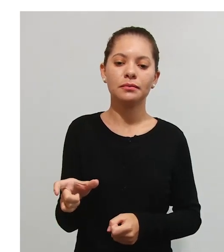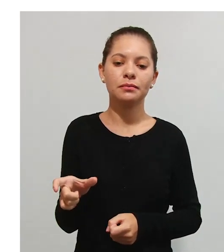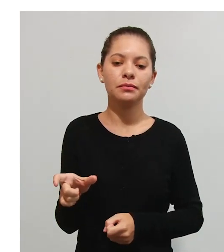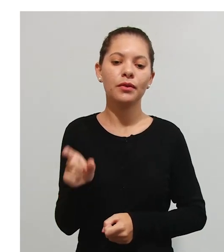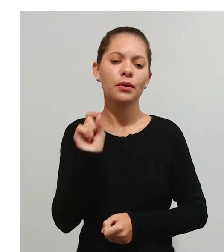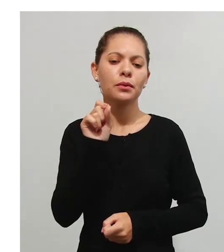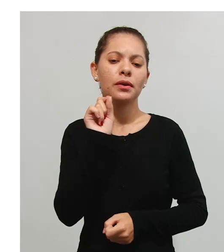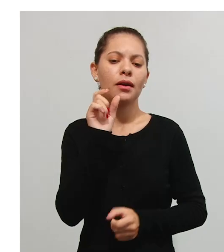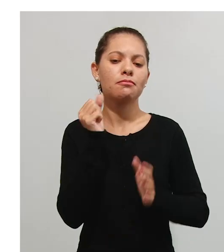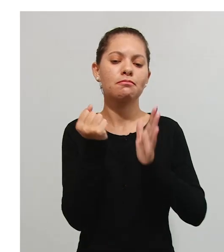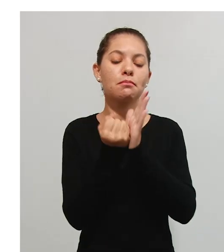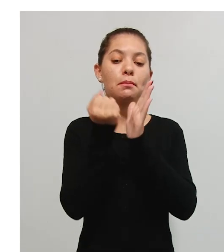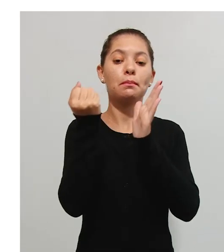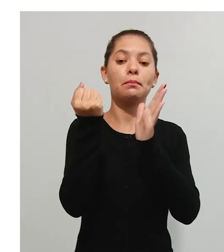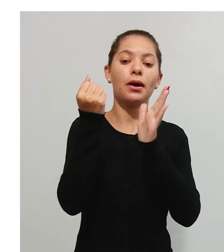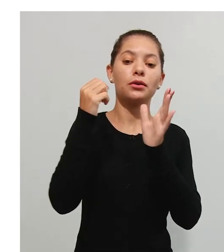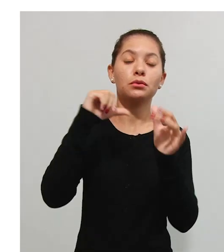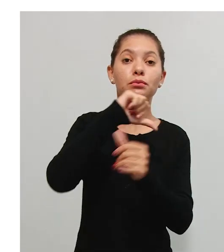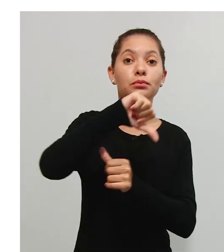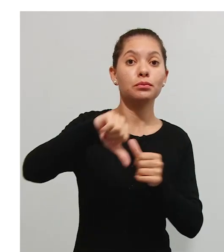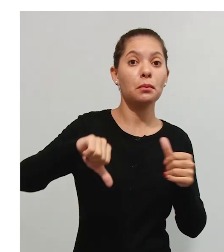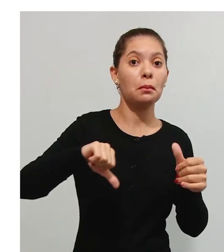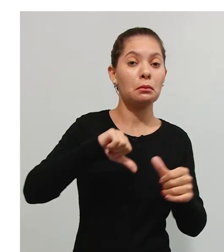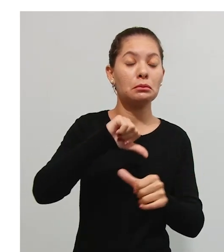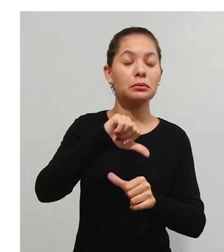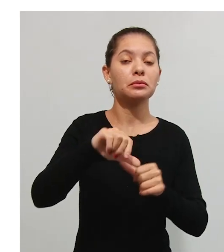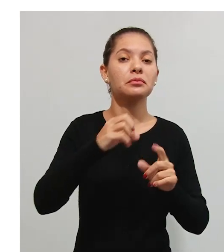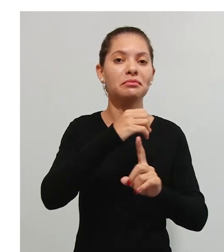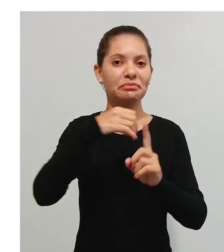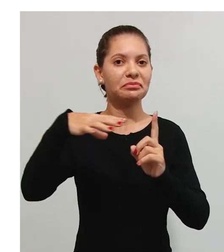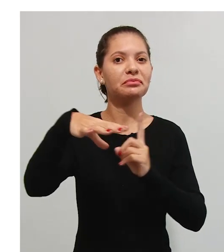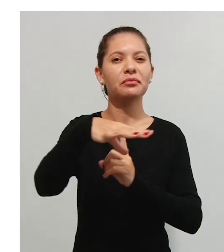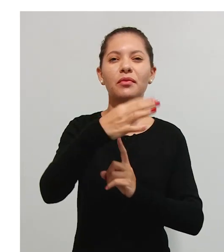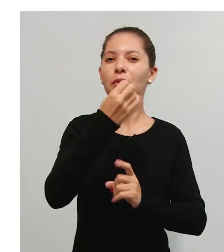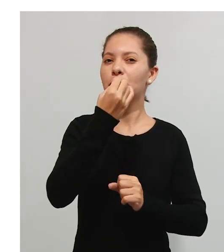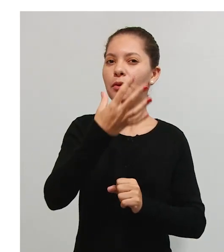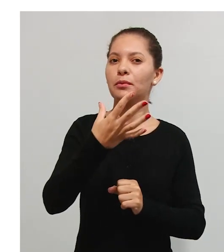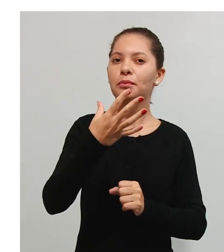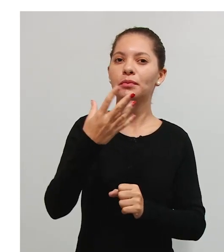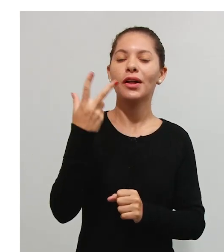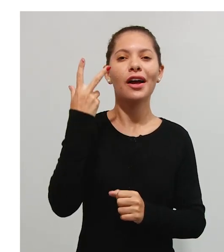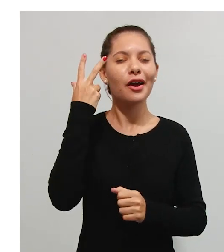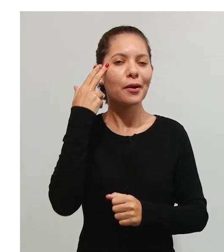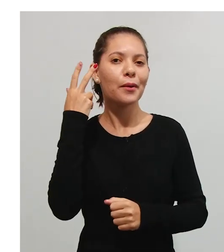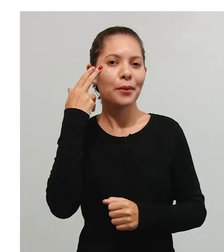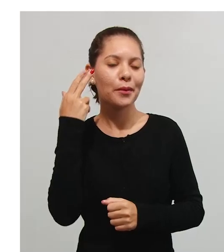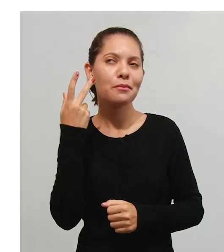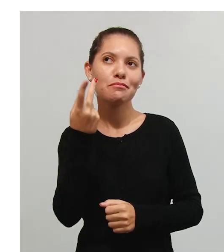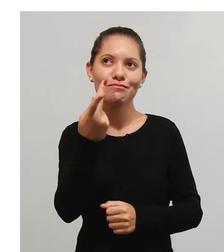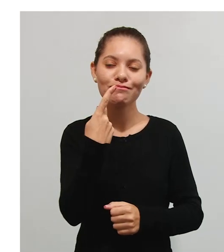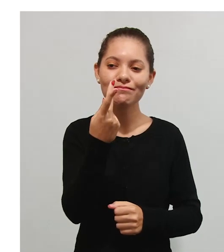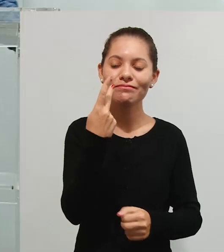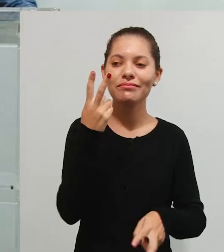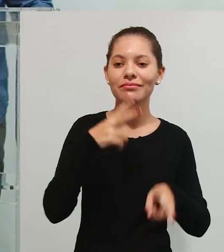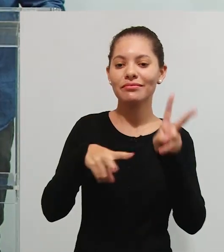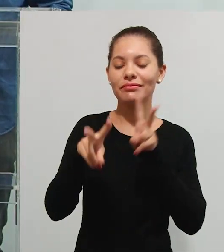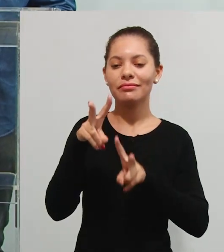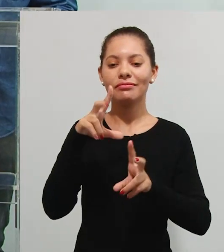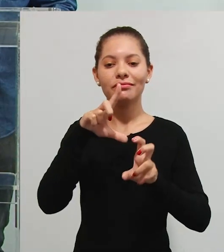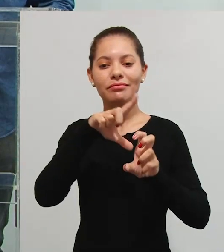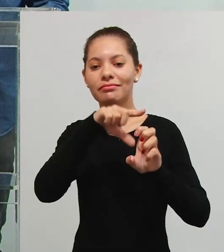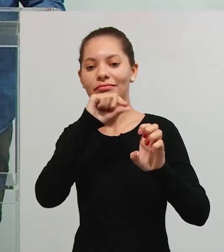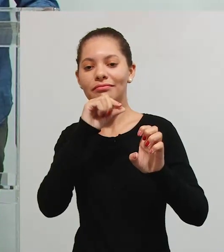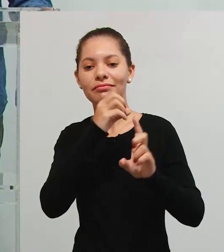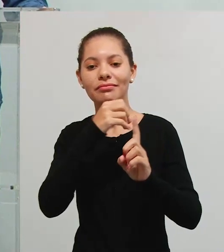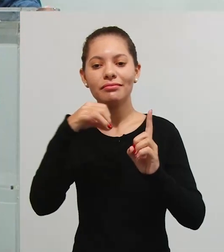a medida de desempenho são o impacto e a transformação social. Então, é comum a gente ver aí o